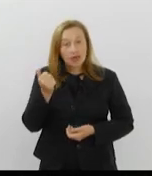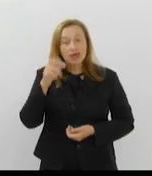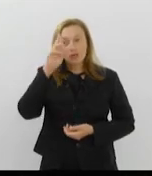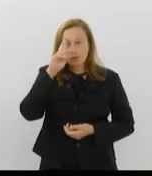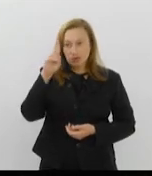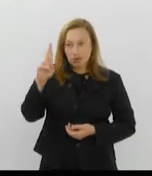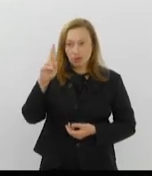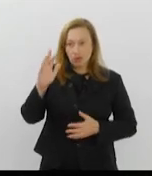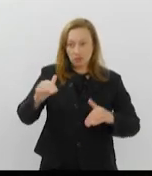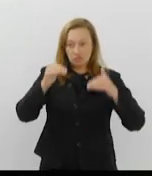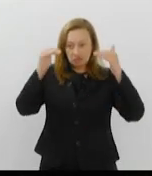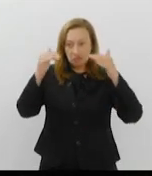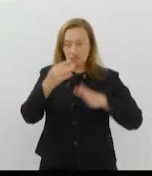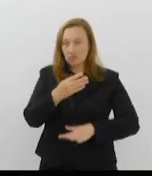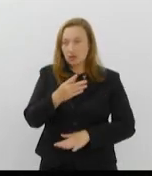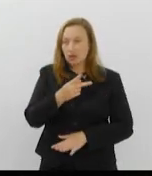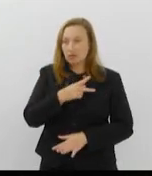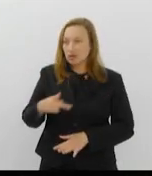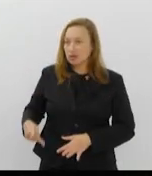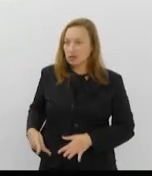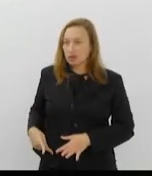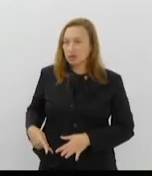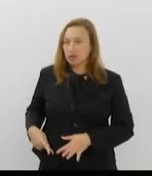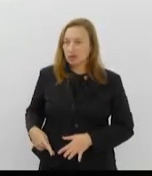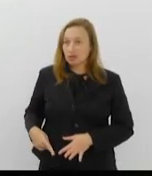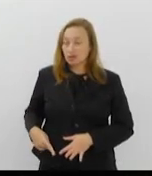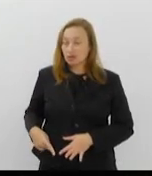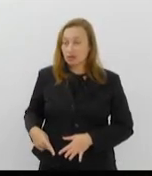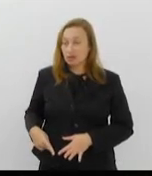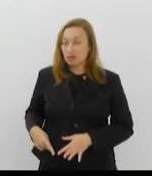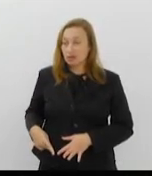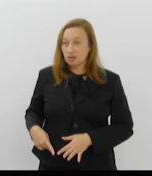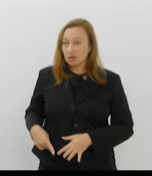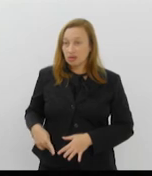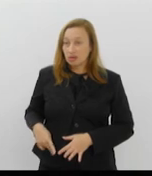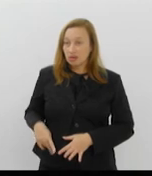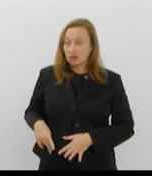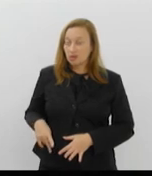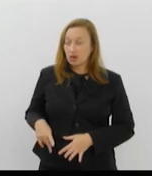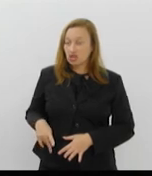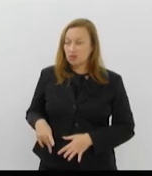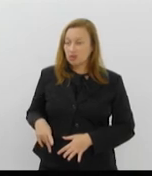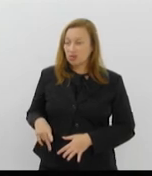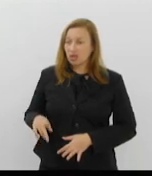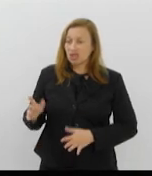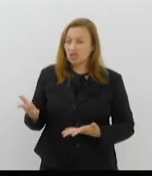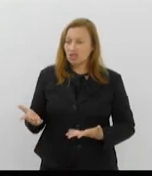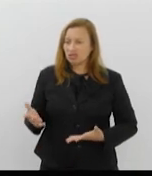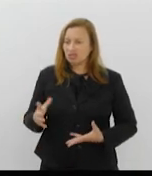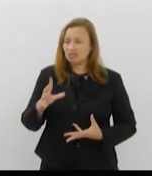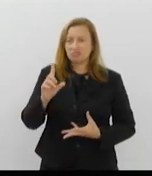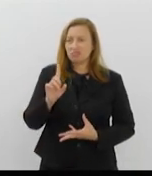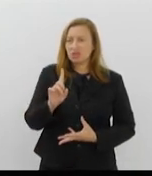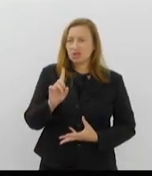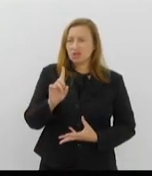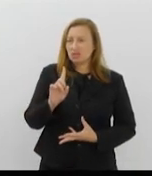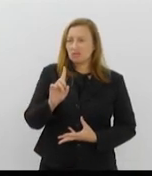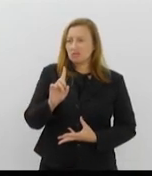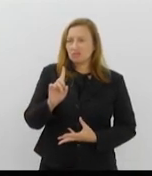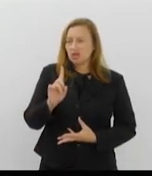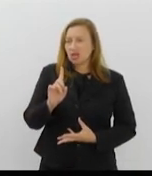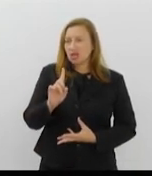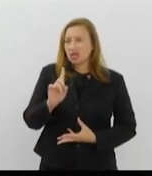excelência não é um espiritualista é que o governador tem muitos obsessores